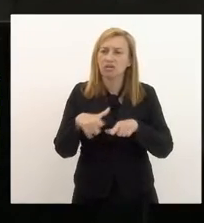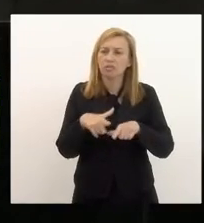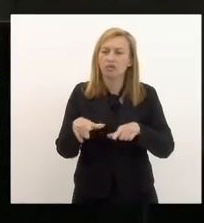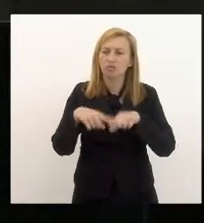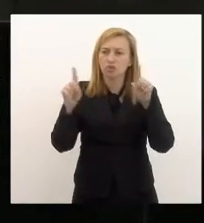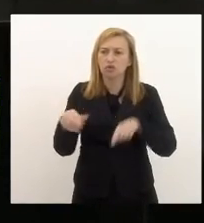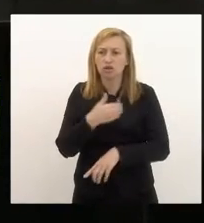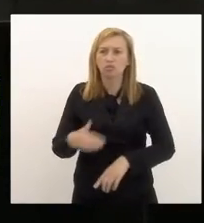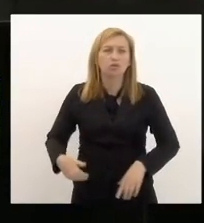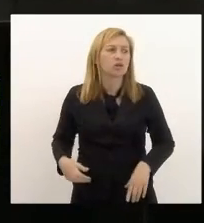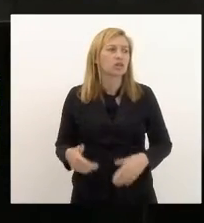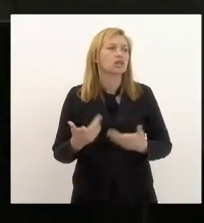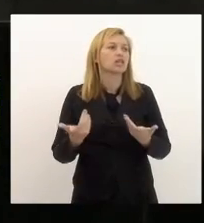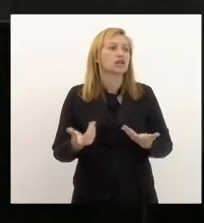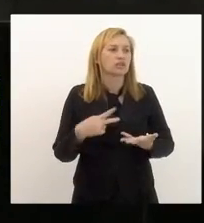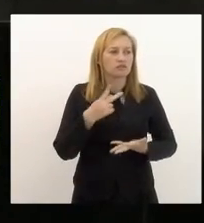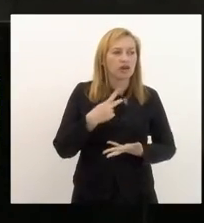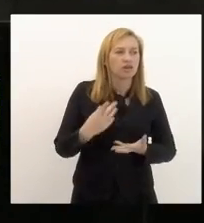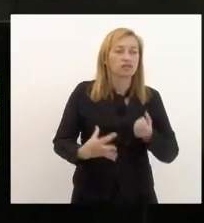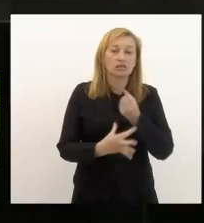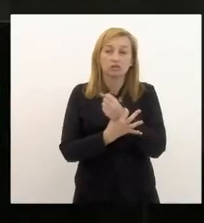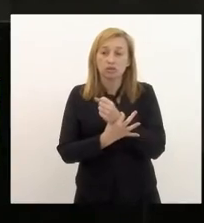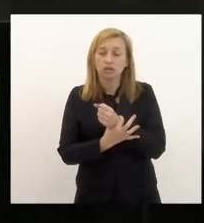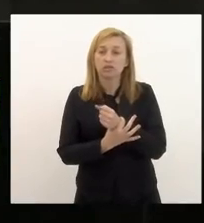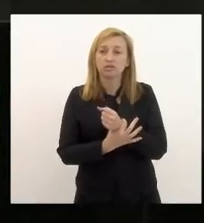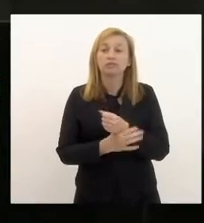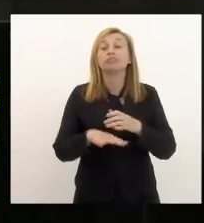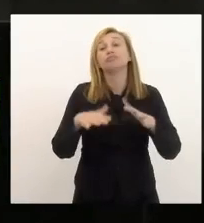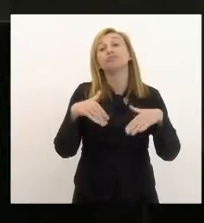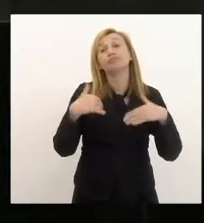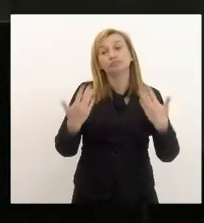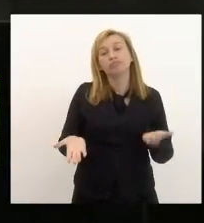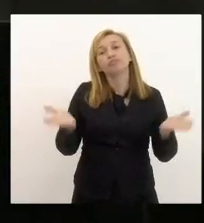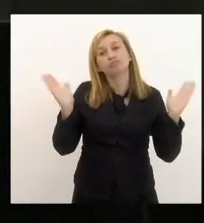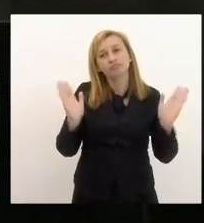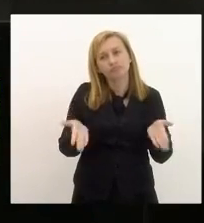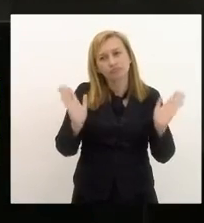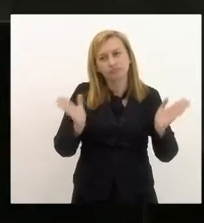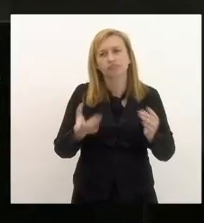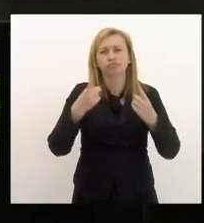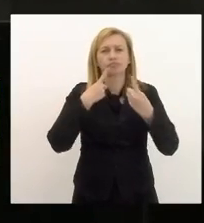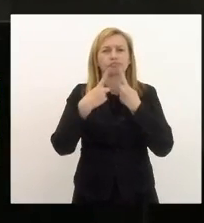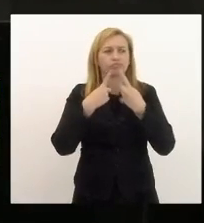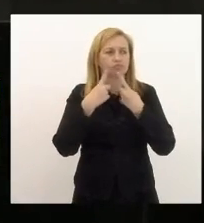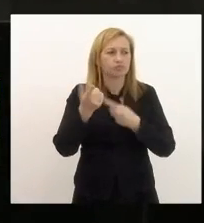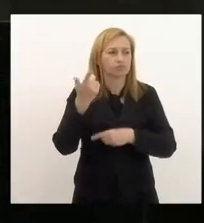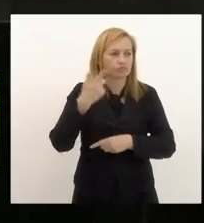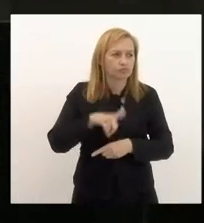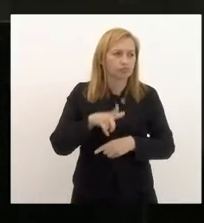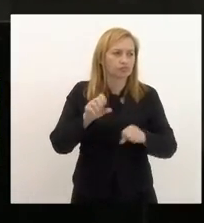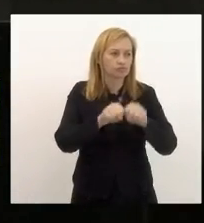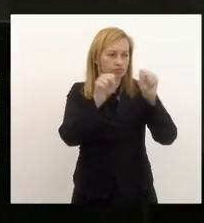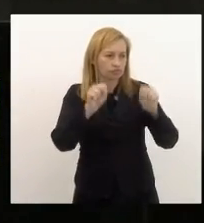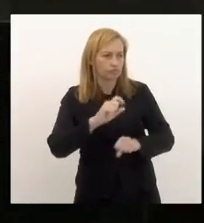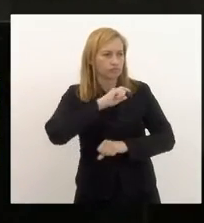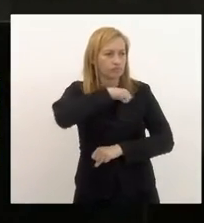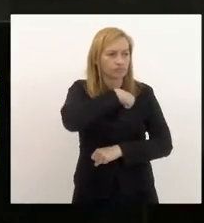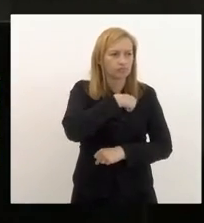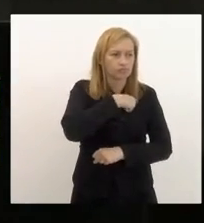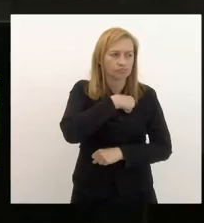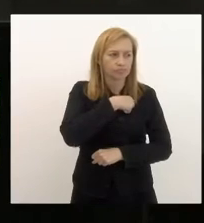e colocando em xeque a questão da segurança Então hoje quando a gente discute aqui o novo regime de operação